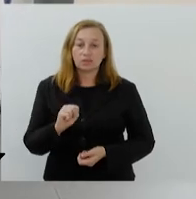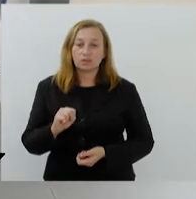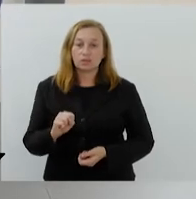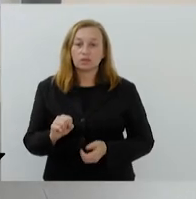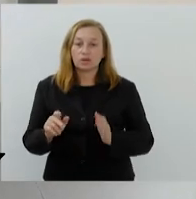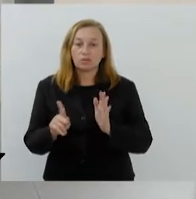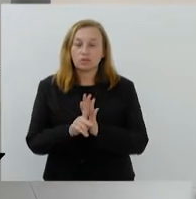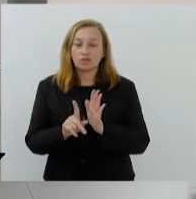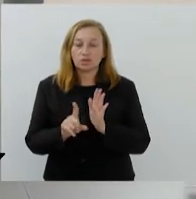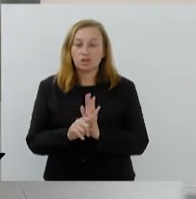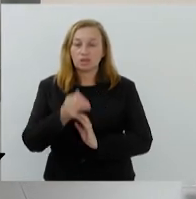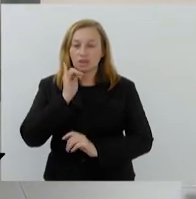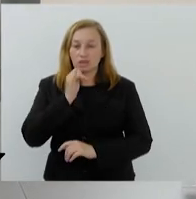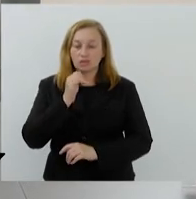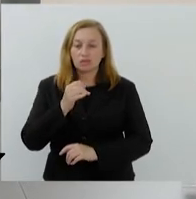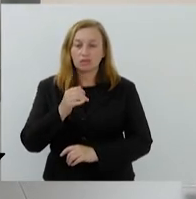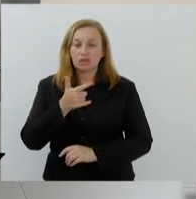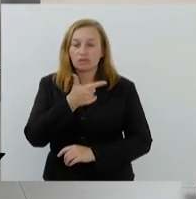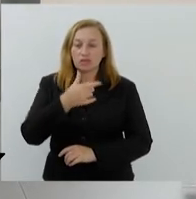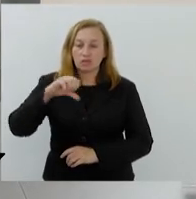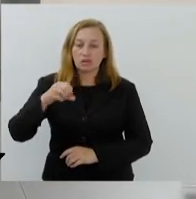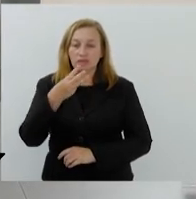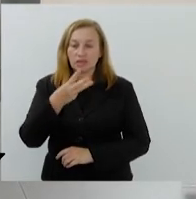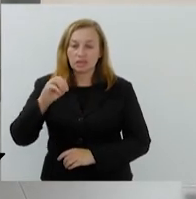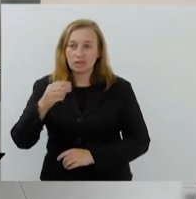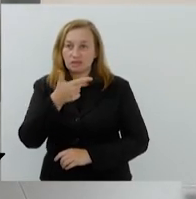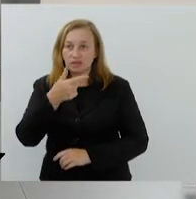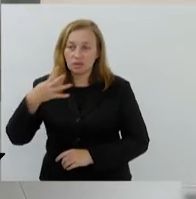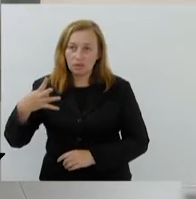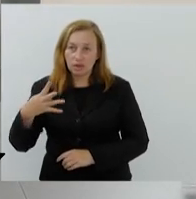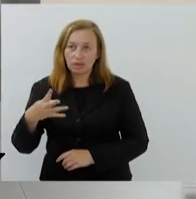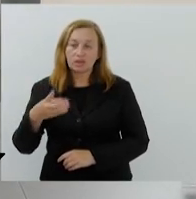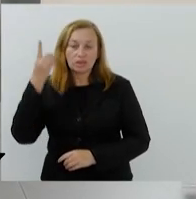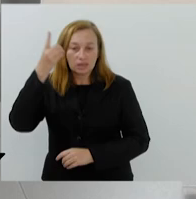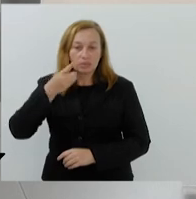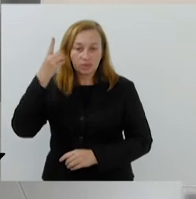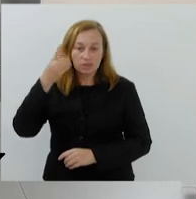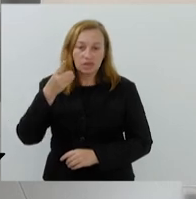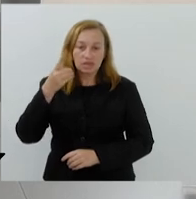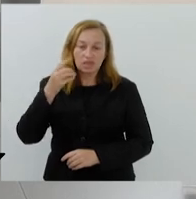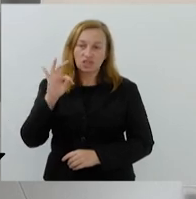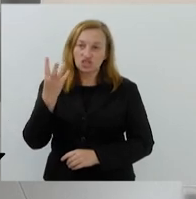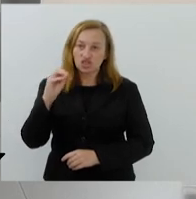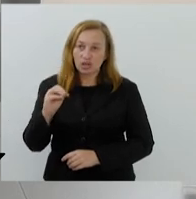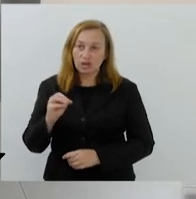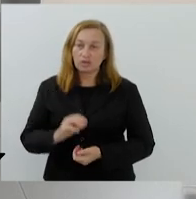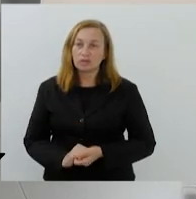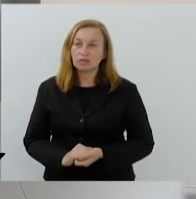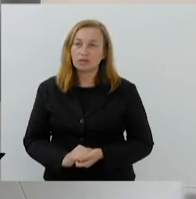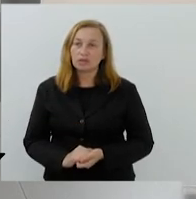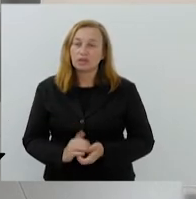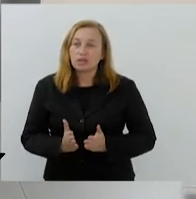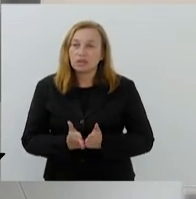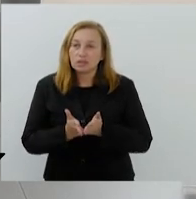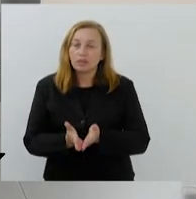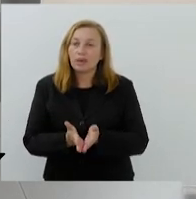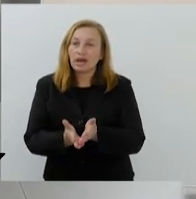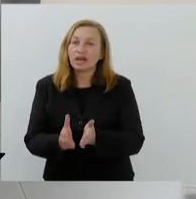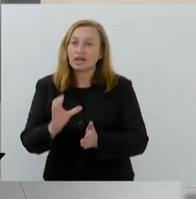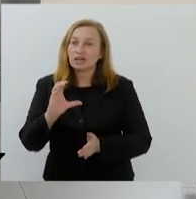de relatoria do deputado Luiz Paulo, projeto de lei 2930 de 24, de autoria do deputado Tiago Rangel, que denomina a Estação das Barcas de